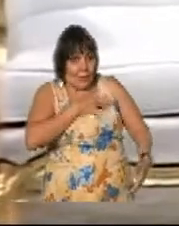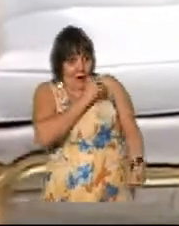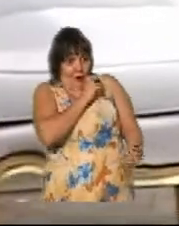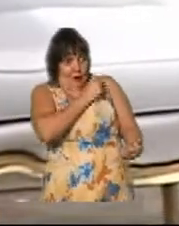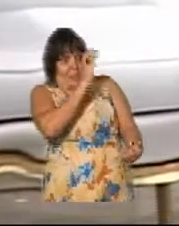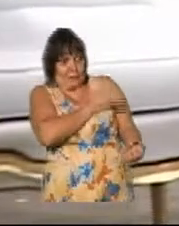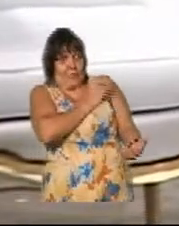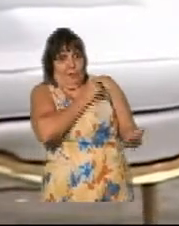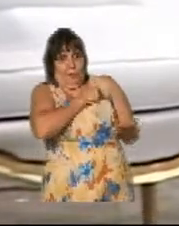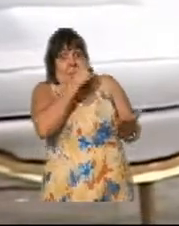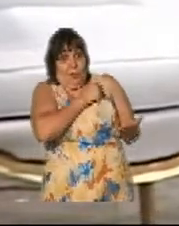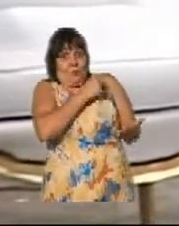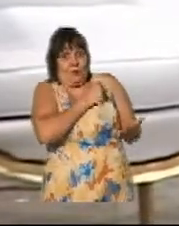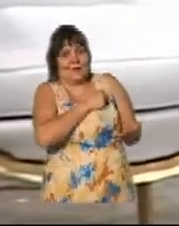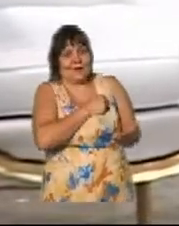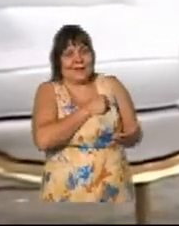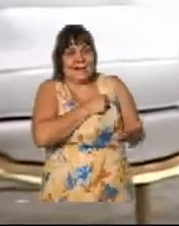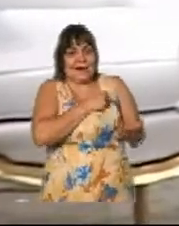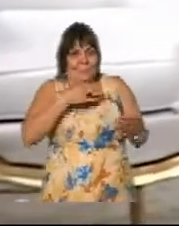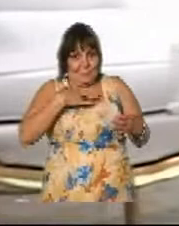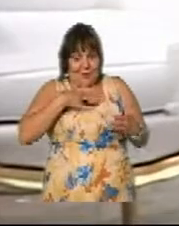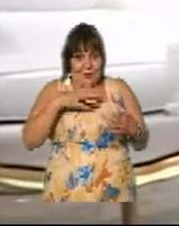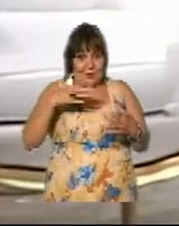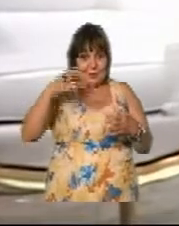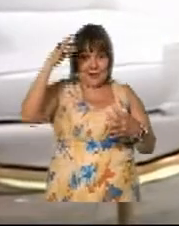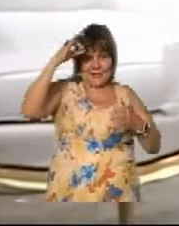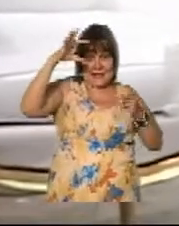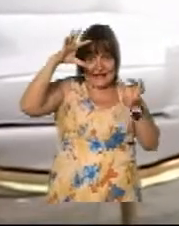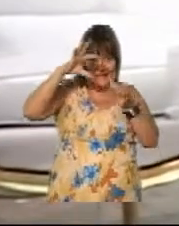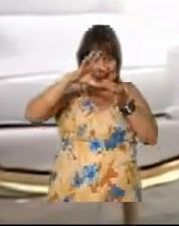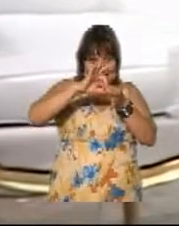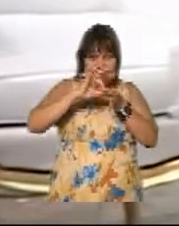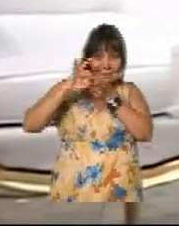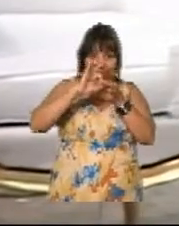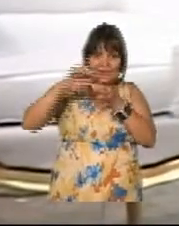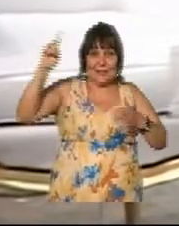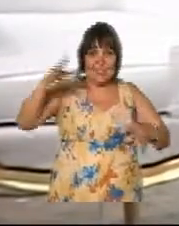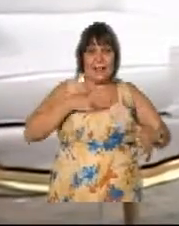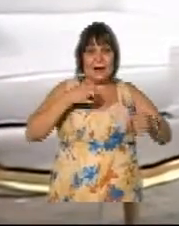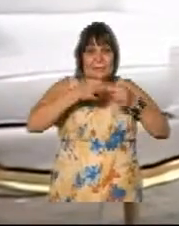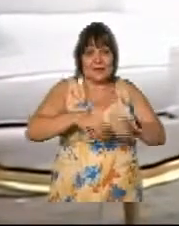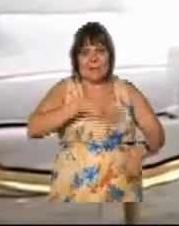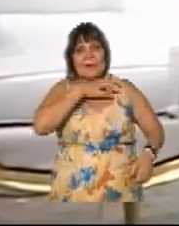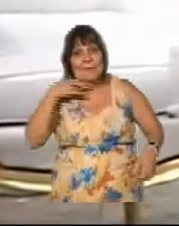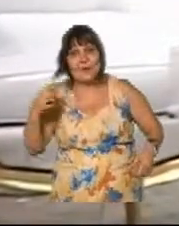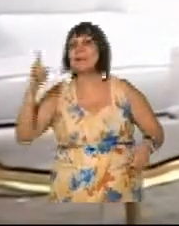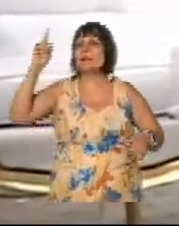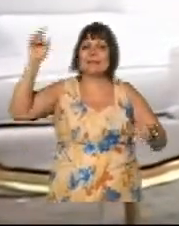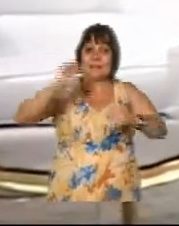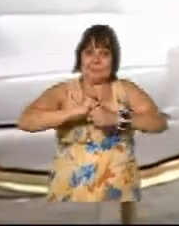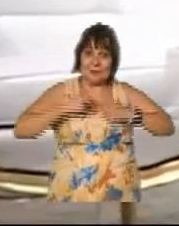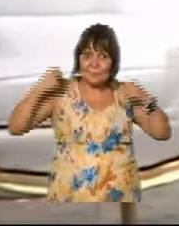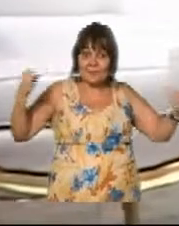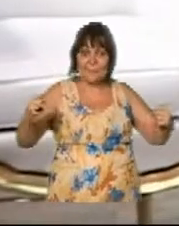meu coração se reconciliou com Deus, o meu espírito se reconciliou com Deus. Eu estava morto, Deus me deu vida. Eu